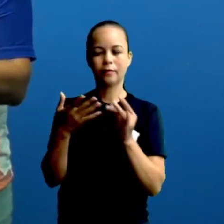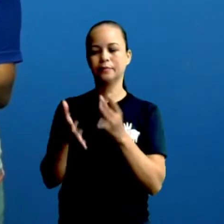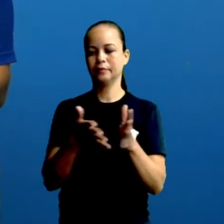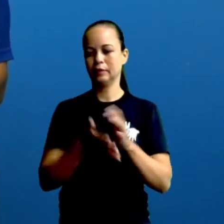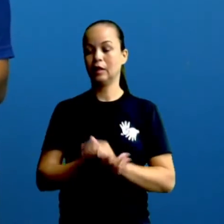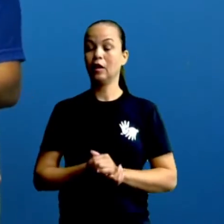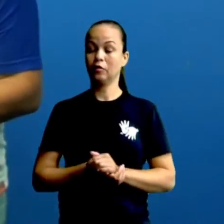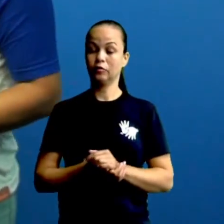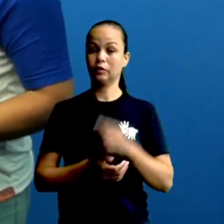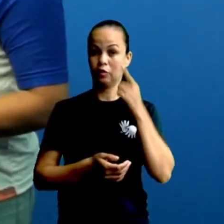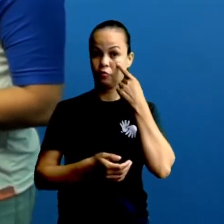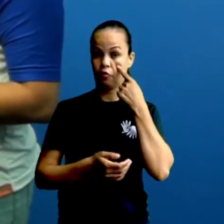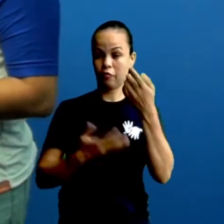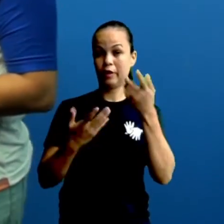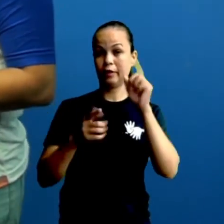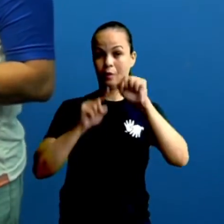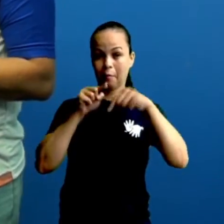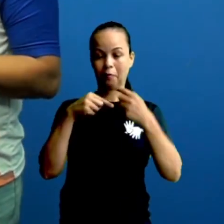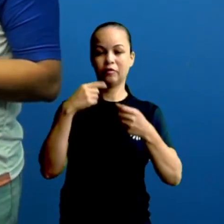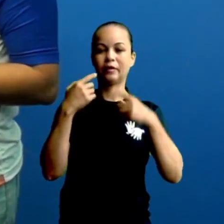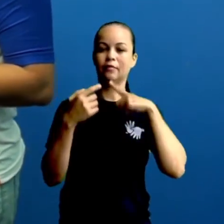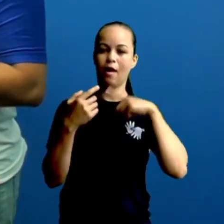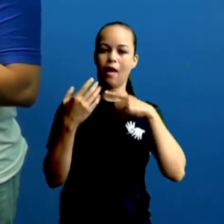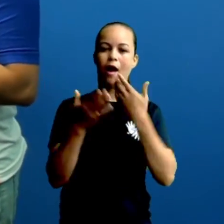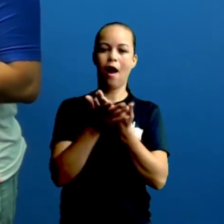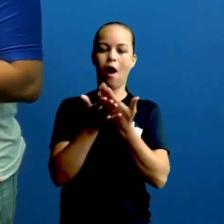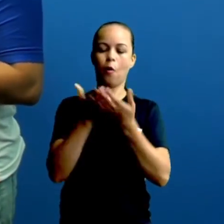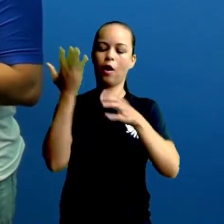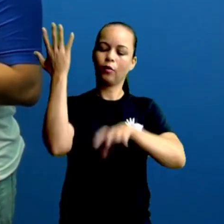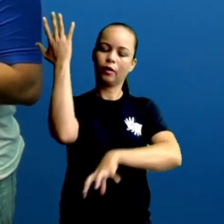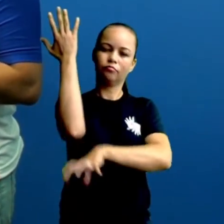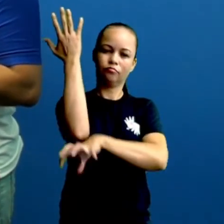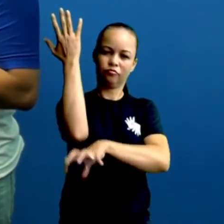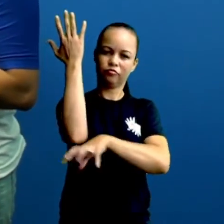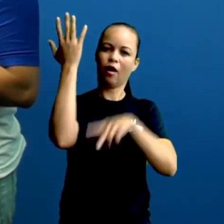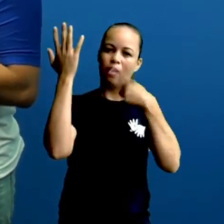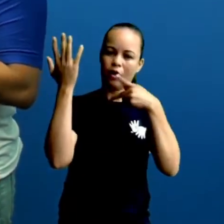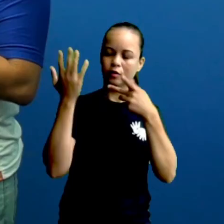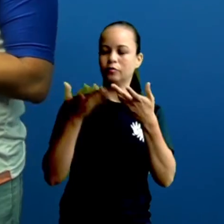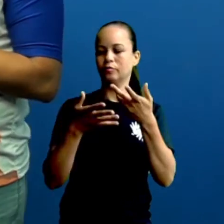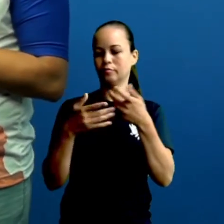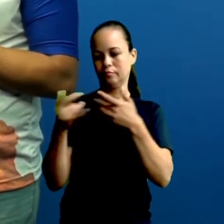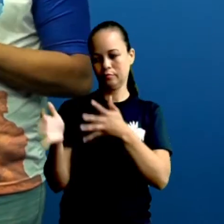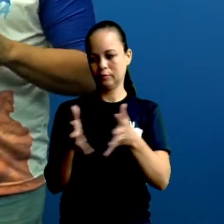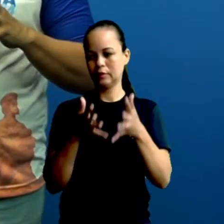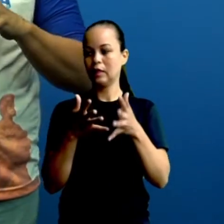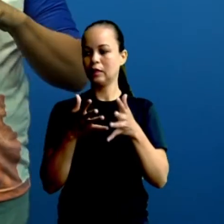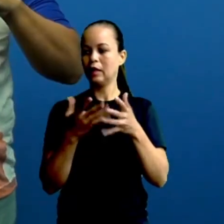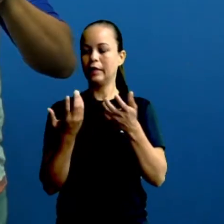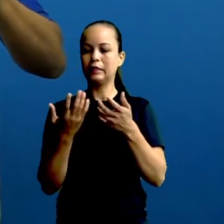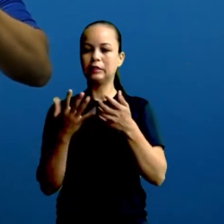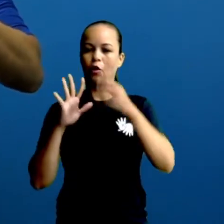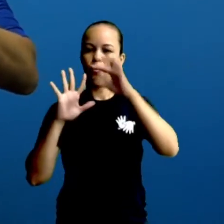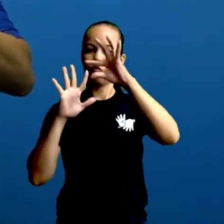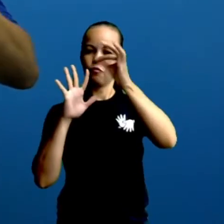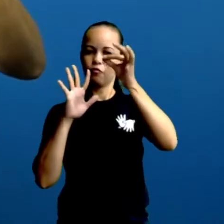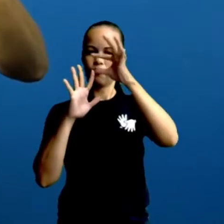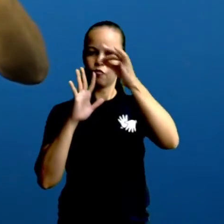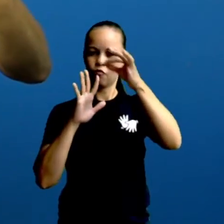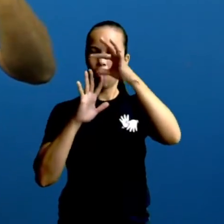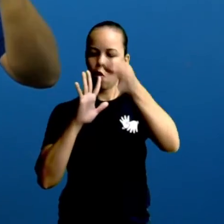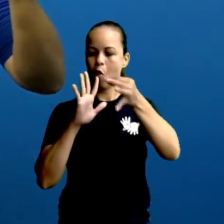ter uma aula só falando sobre raízes, caule, flor, fruto e folha. Então, eu